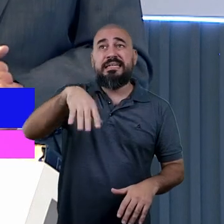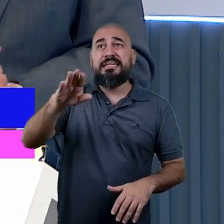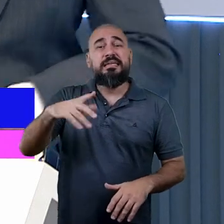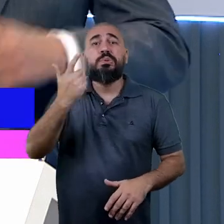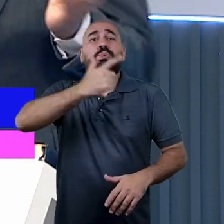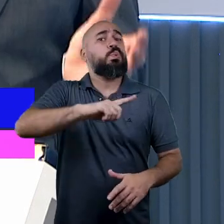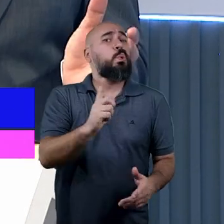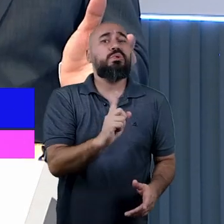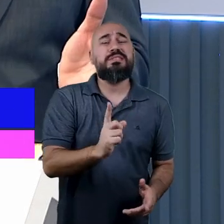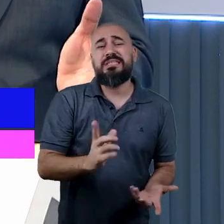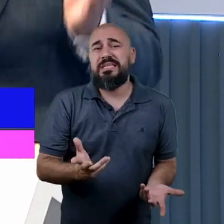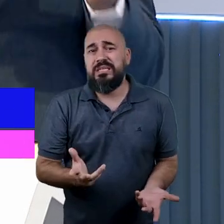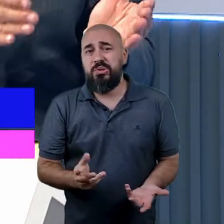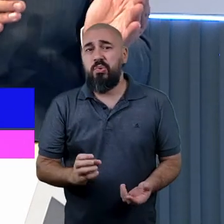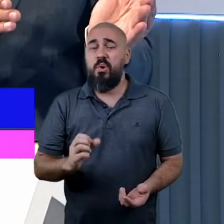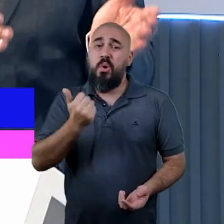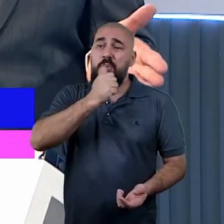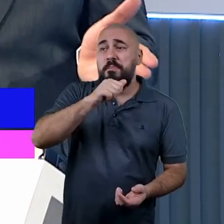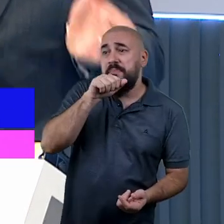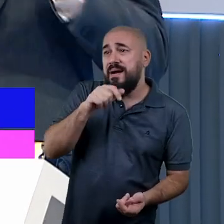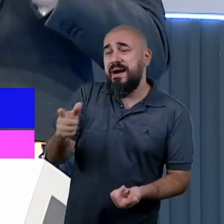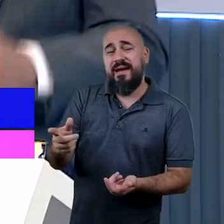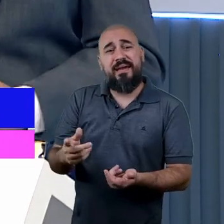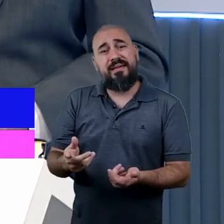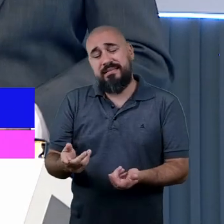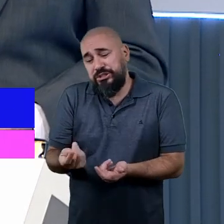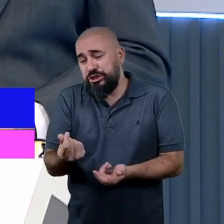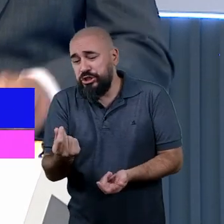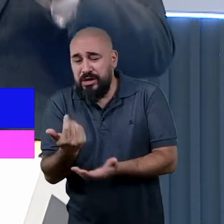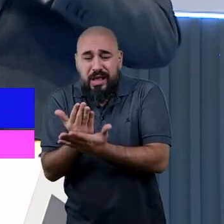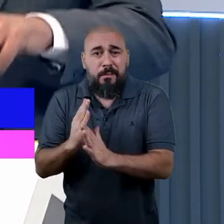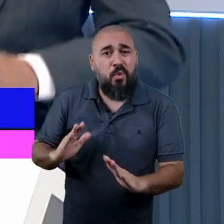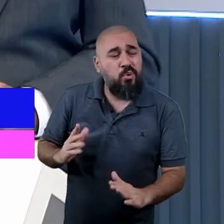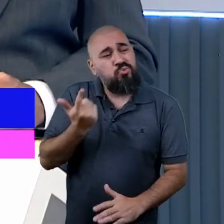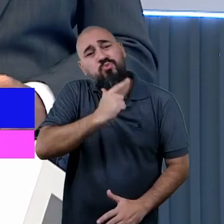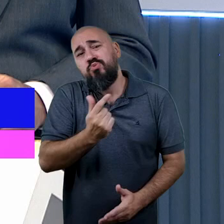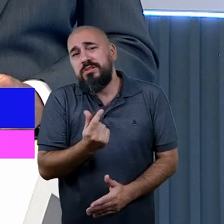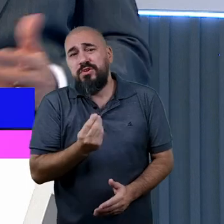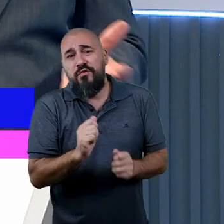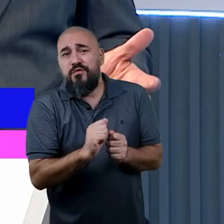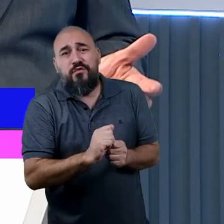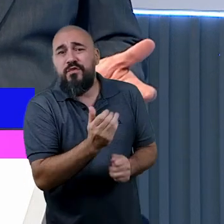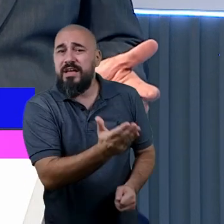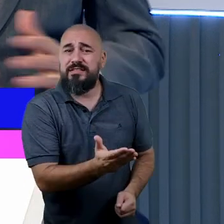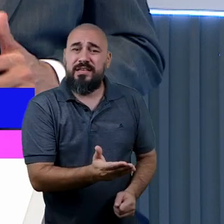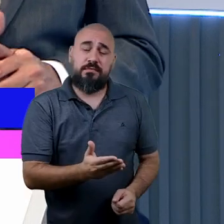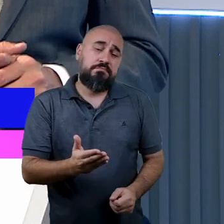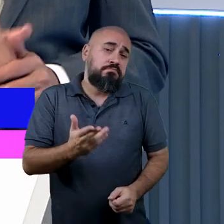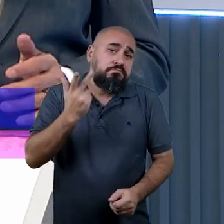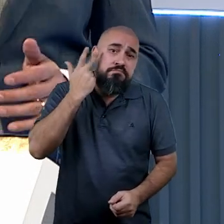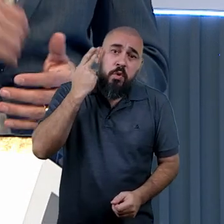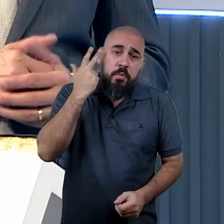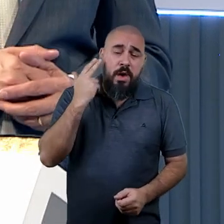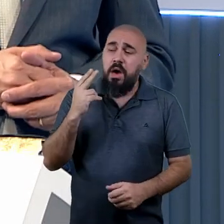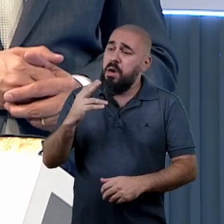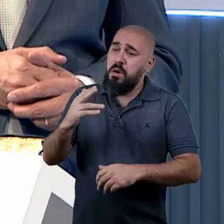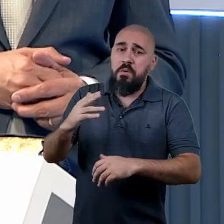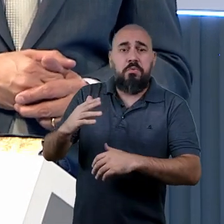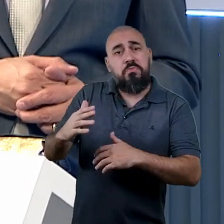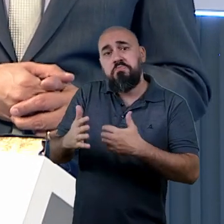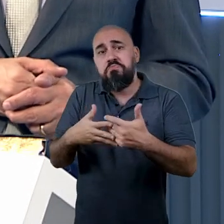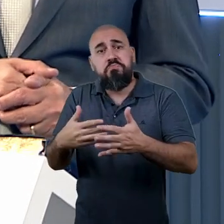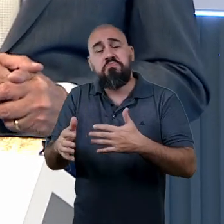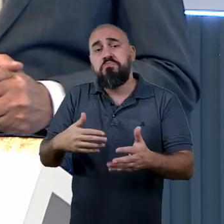de entregar. Então as promessas humanas são promessas feitas e muitas delas não são cumpridas. São promessas quebradas.